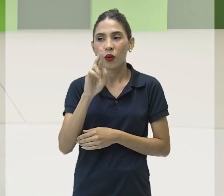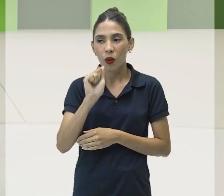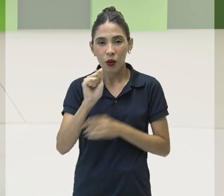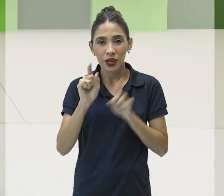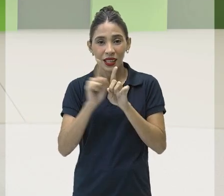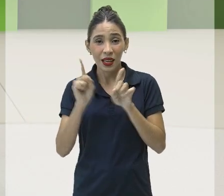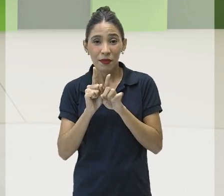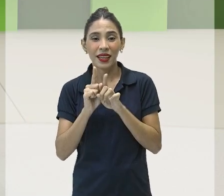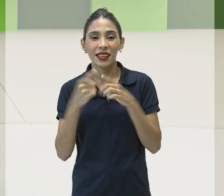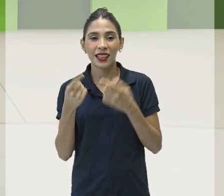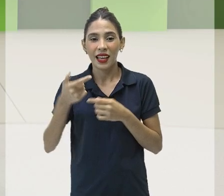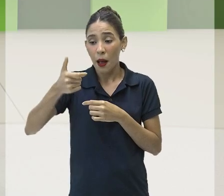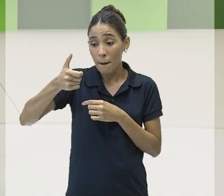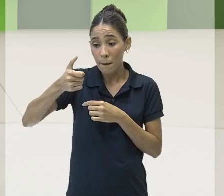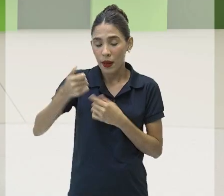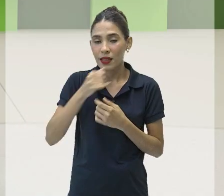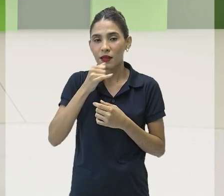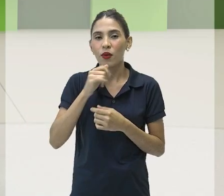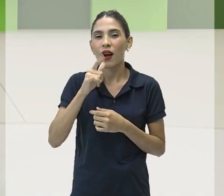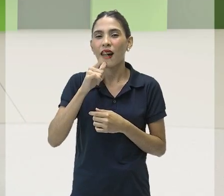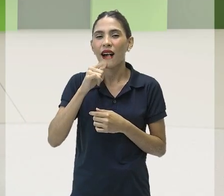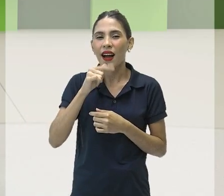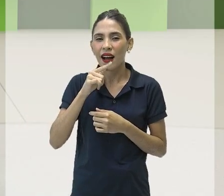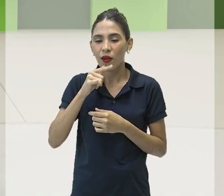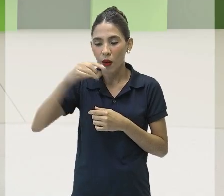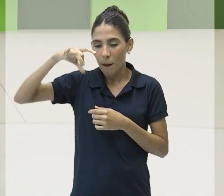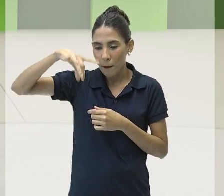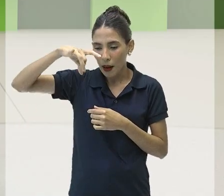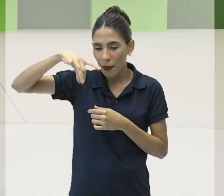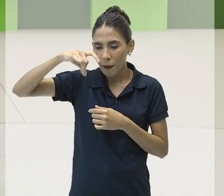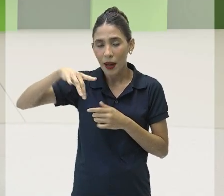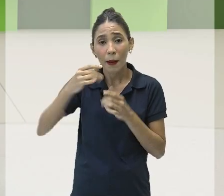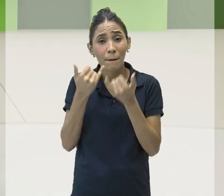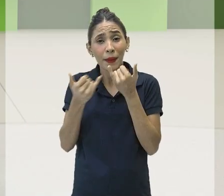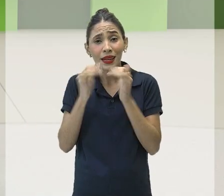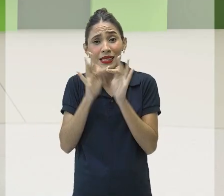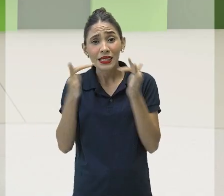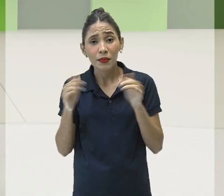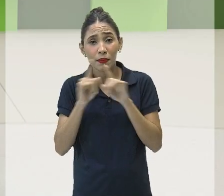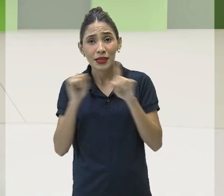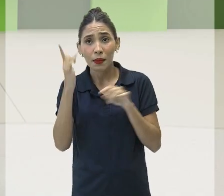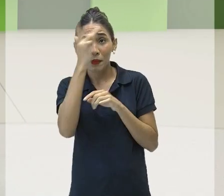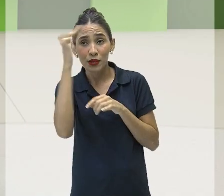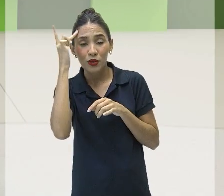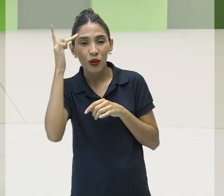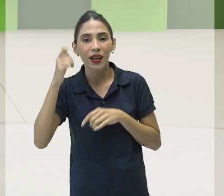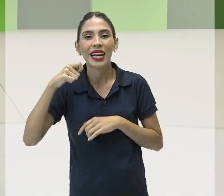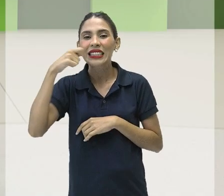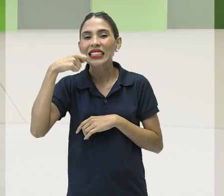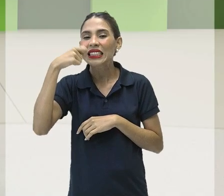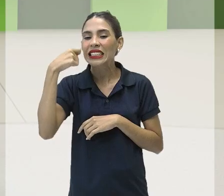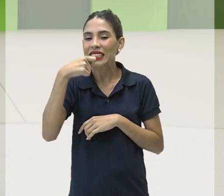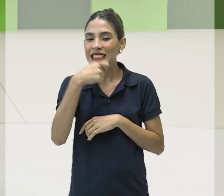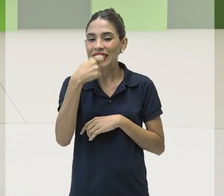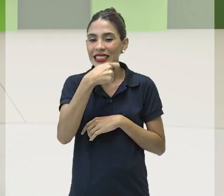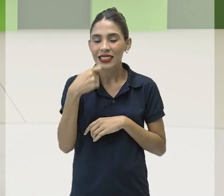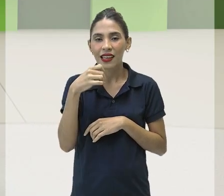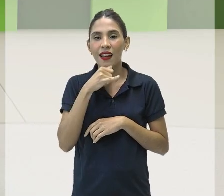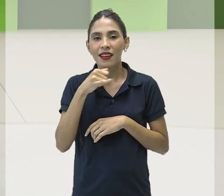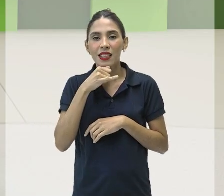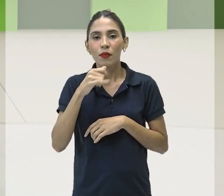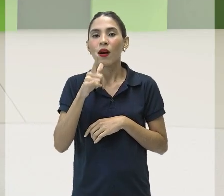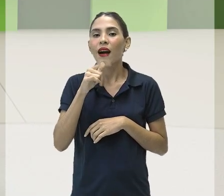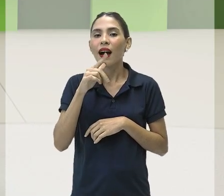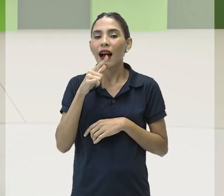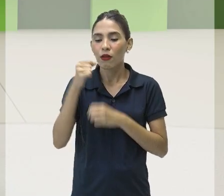escola. Desligar a torneira também parece simples, mas tem gente que quando vai ali, ó, escovar o dente, por exemplo, enquanto escova,